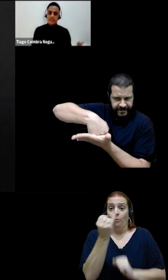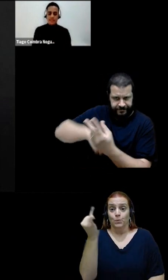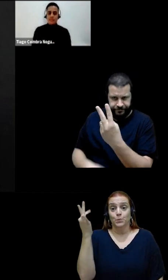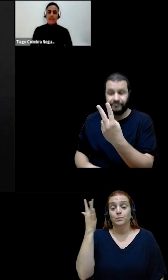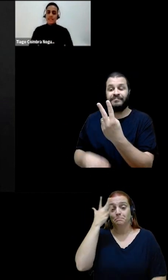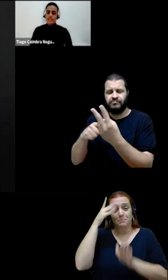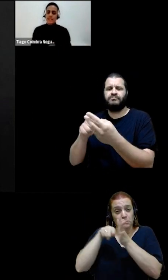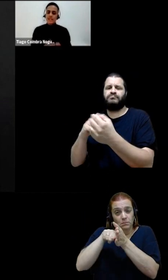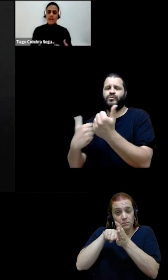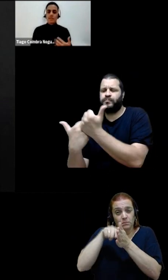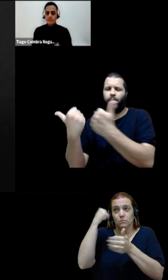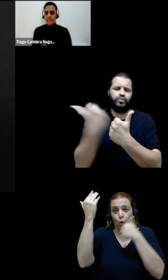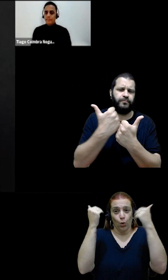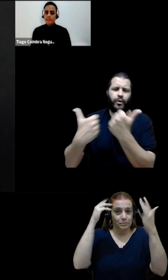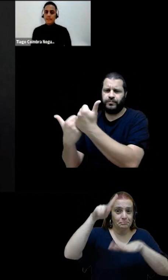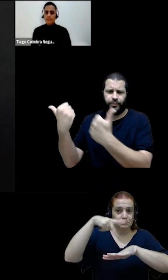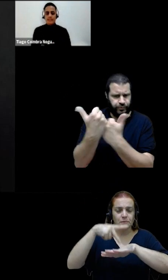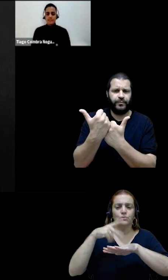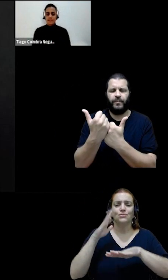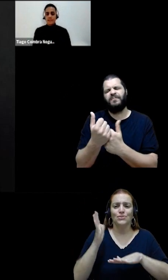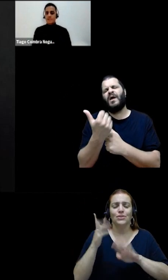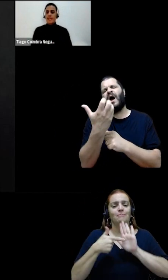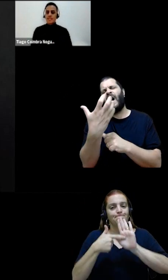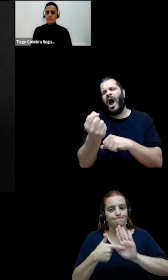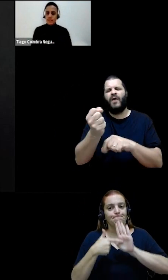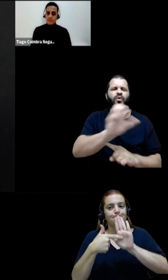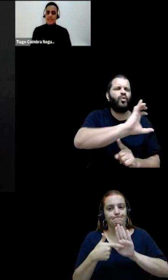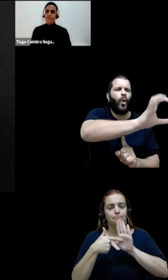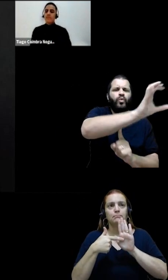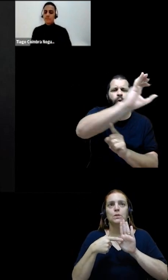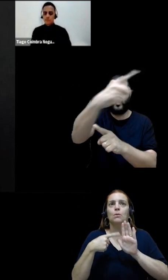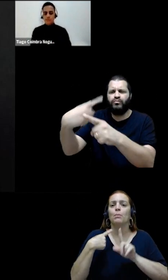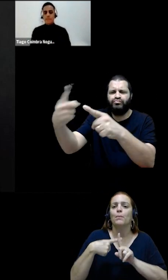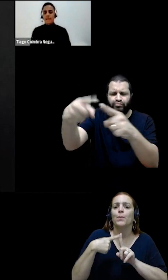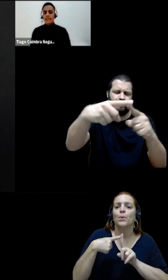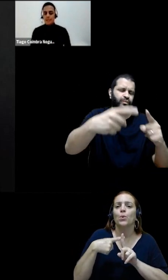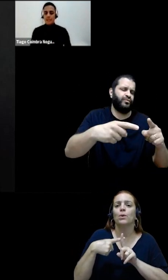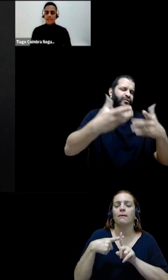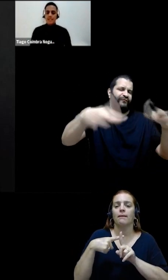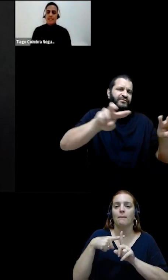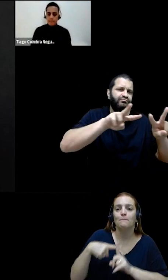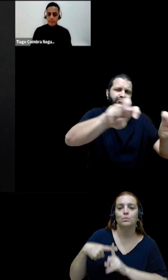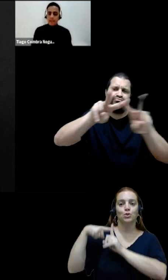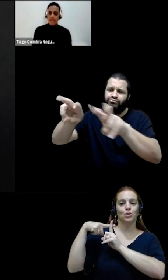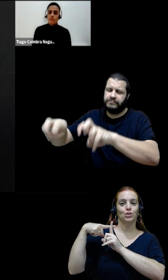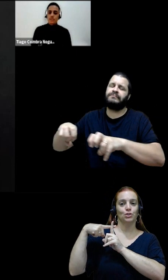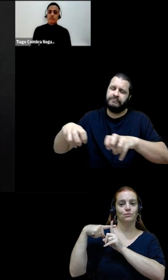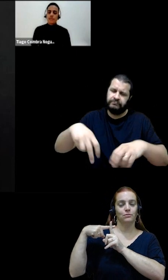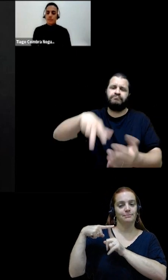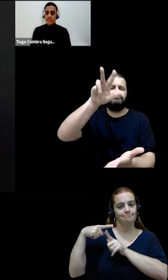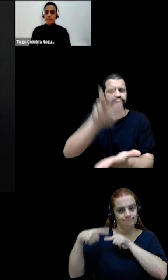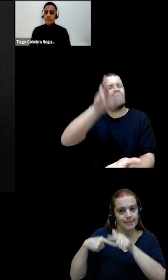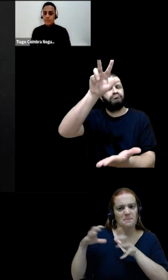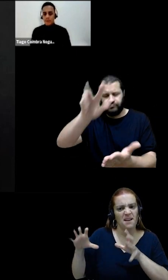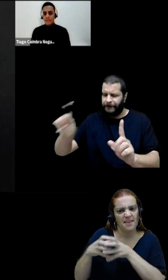pesquisadores internacionais já há algum tempo têm tentado demonstrar os benefícios do trabalho, né, em equipe e quanto